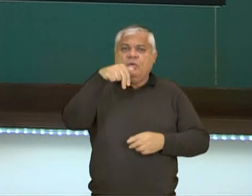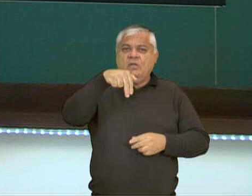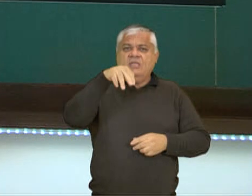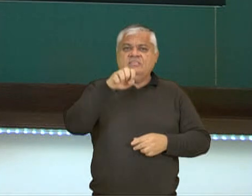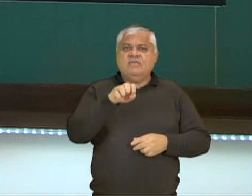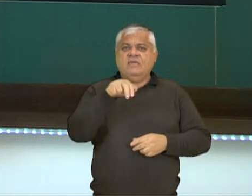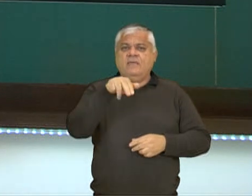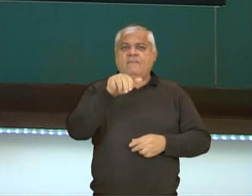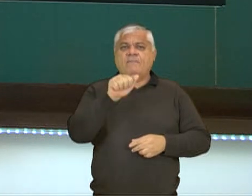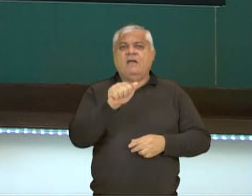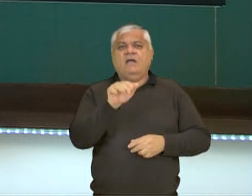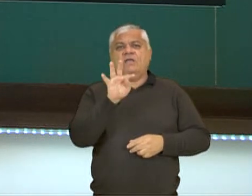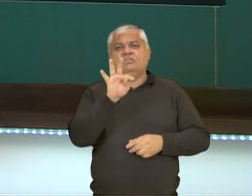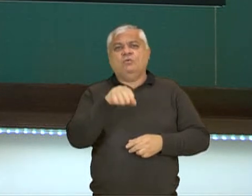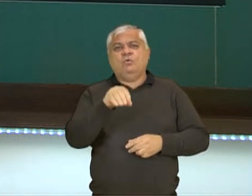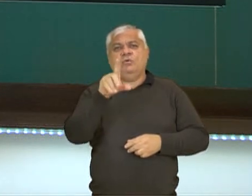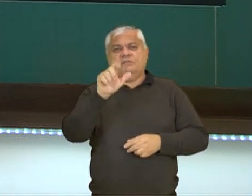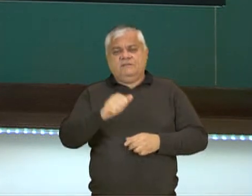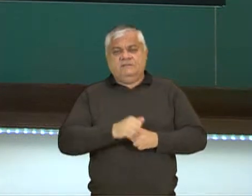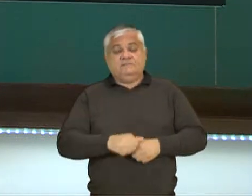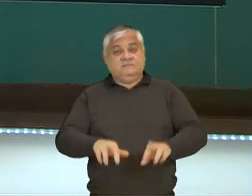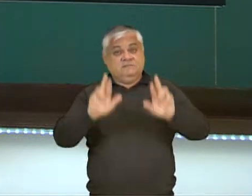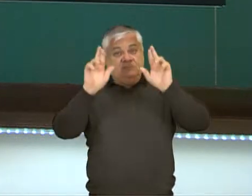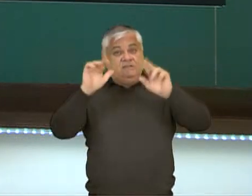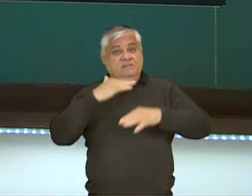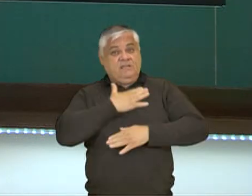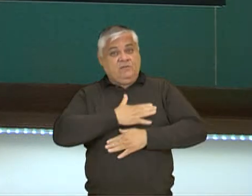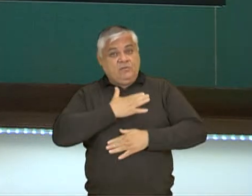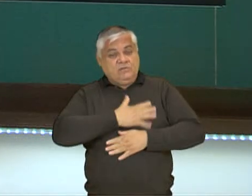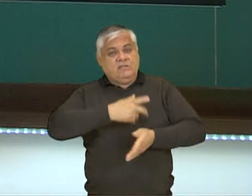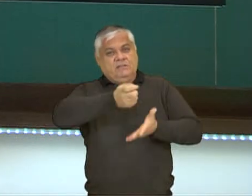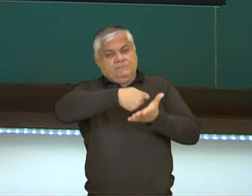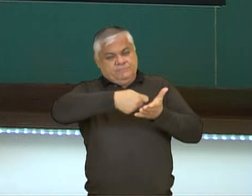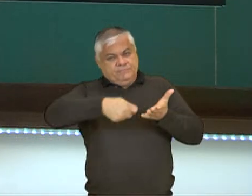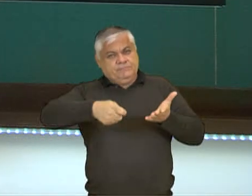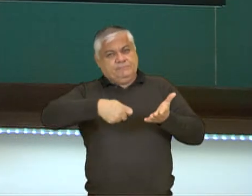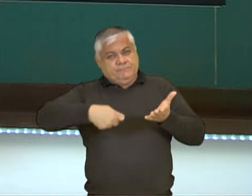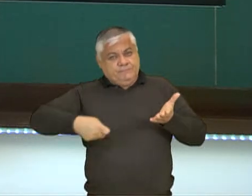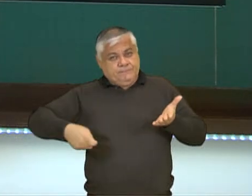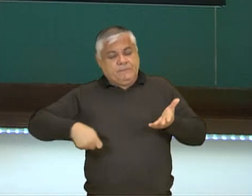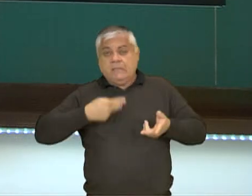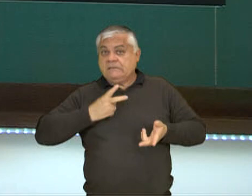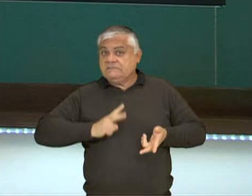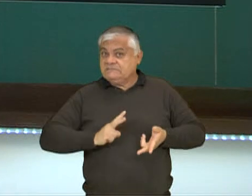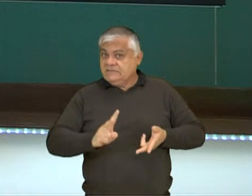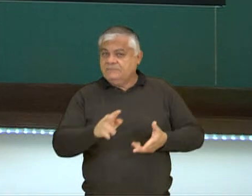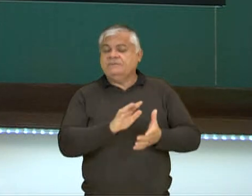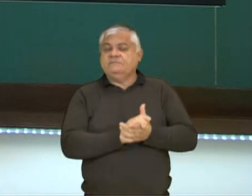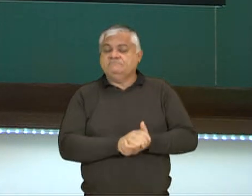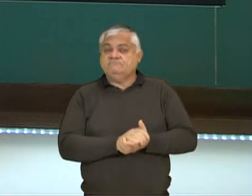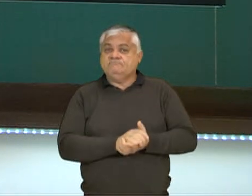Nematoda. Eu espero que você tenha gostado da aula, feito as suas anotações aí, como sempre,